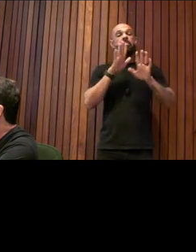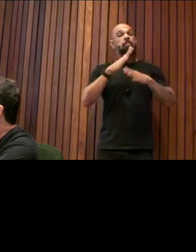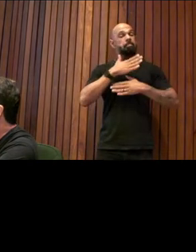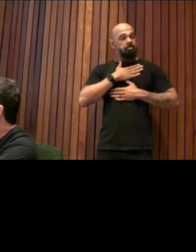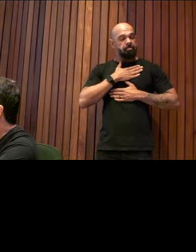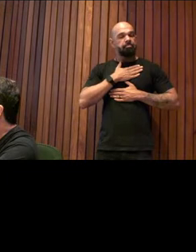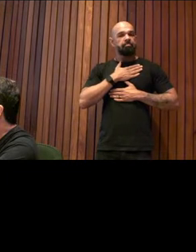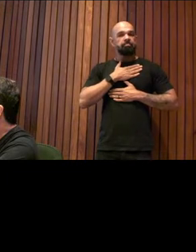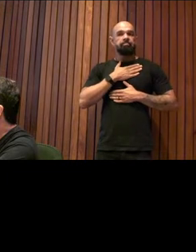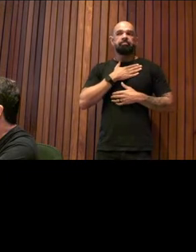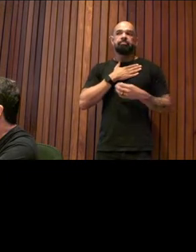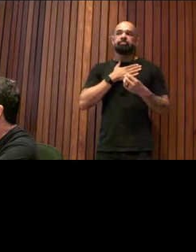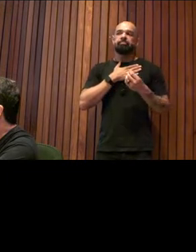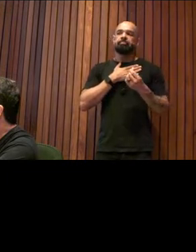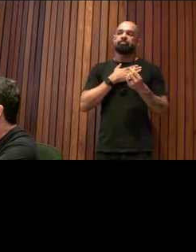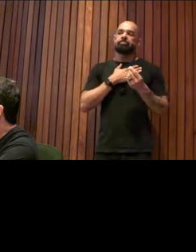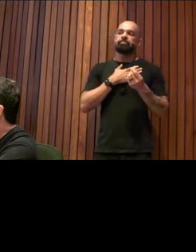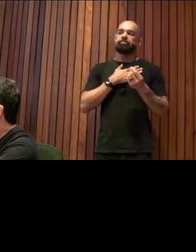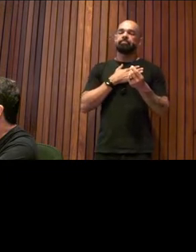muito